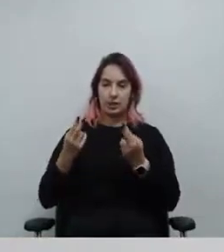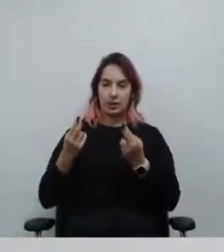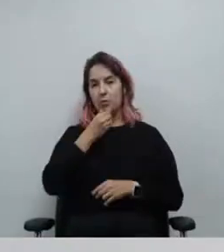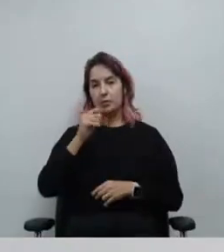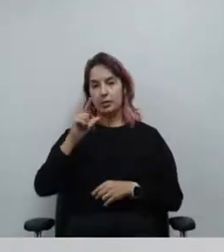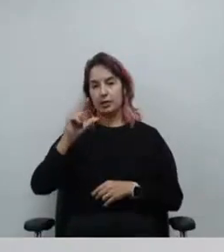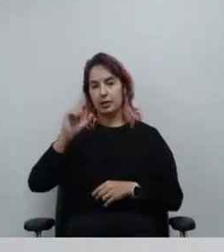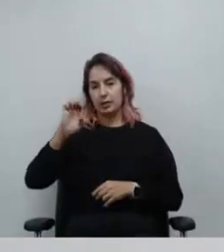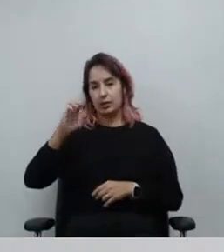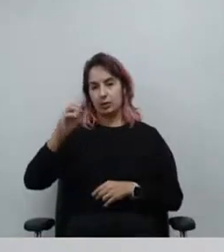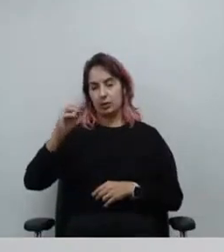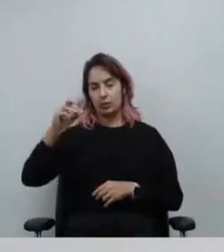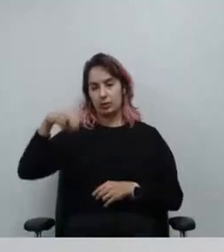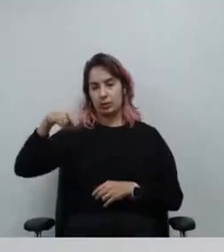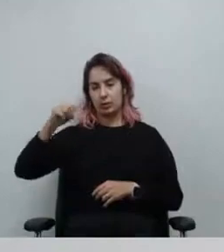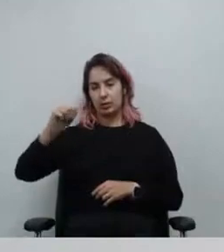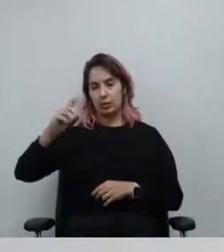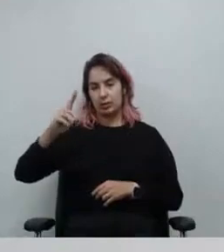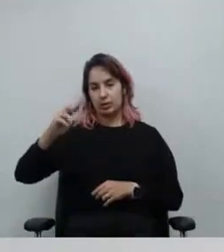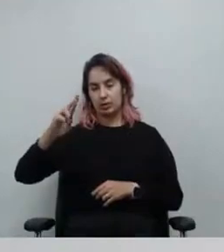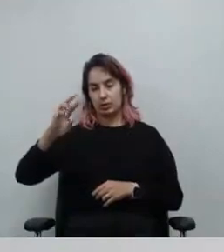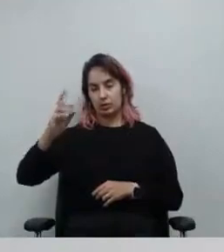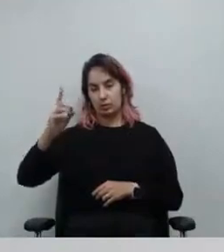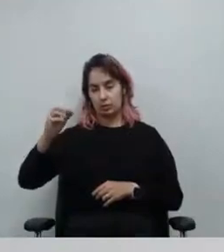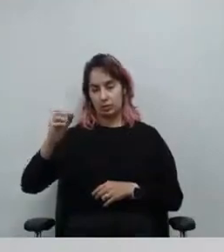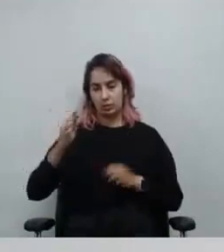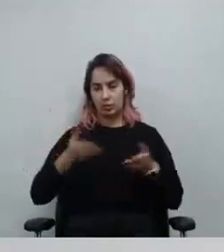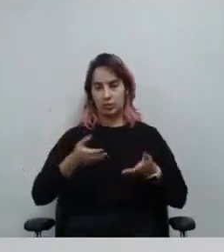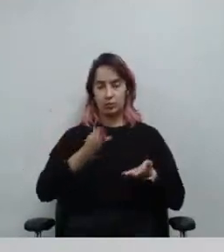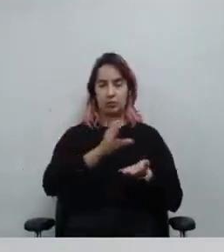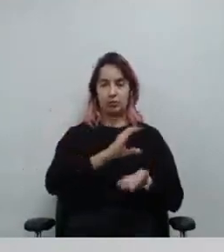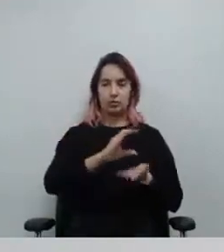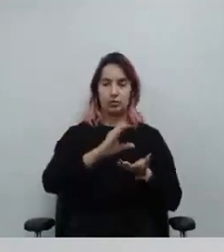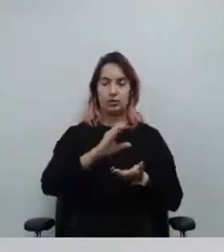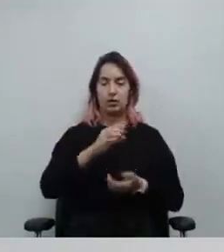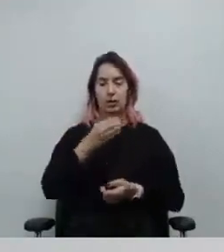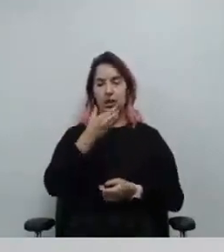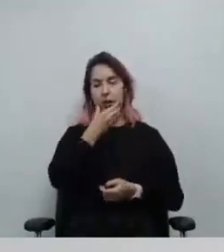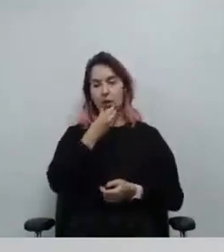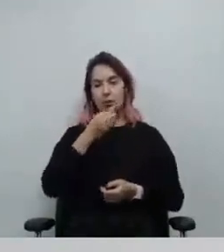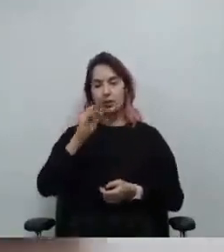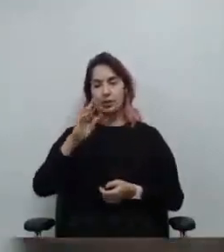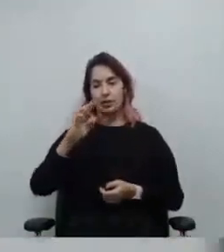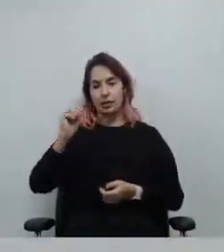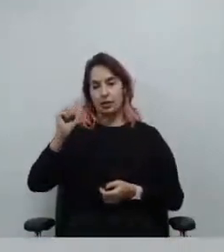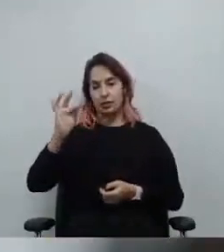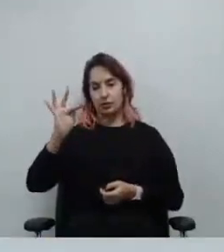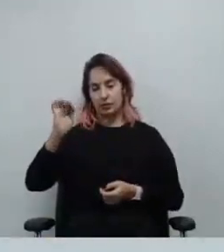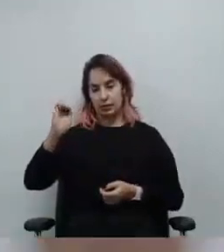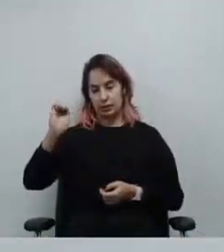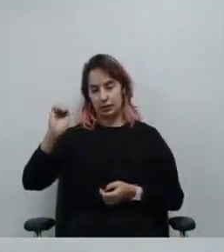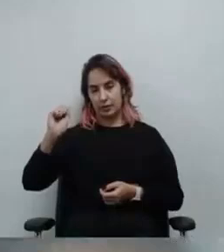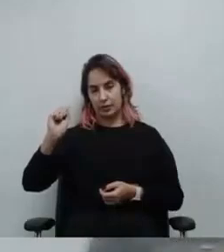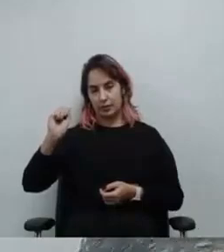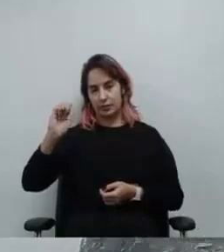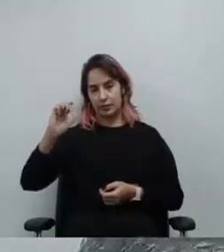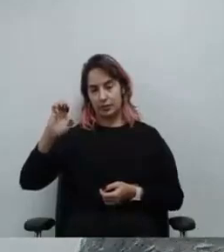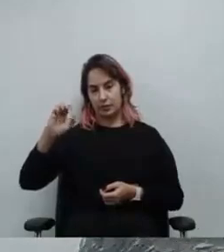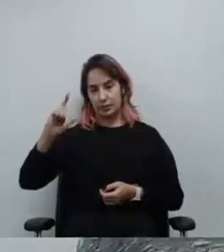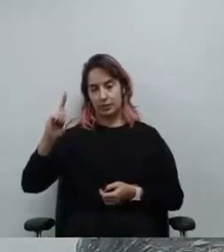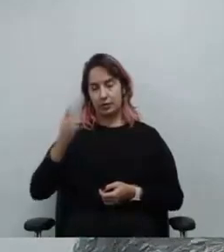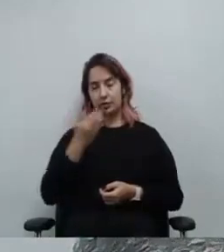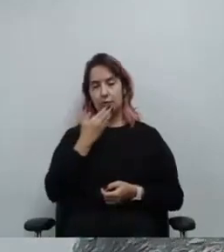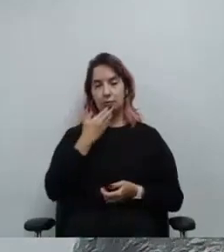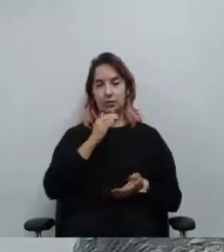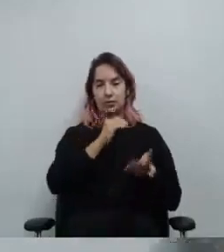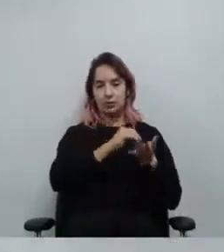de Paula, mas com relatoria ad hoc hoje do conselheiro Rafael Camarão com a palavra. Obrigado, presidente. Trata-se de pedido